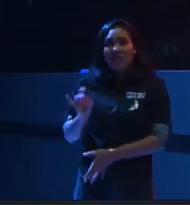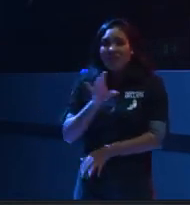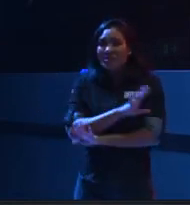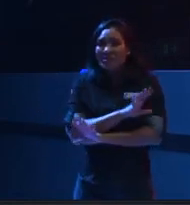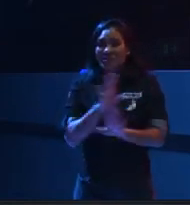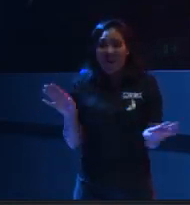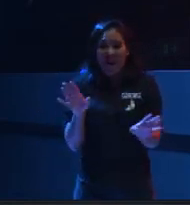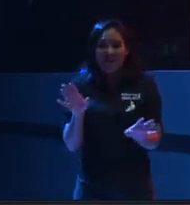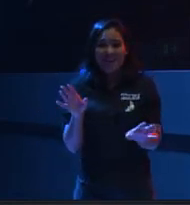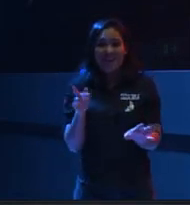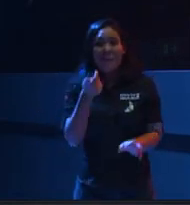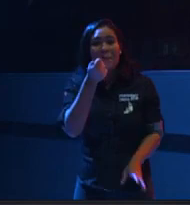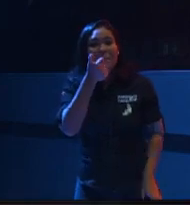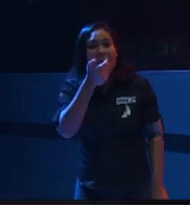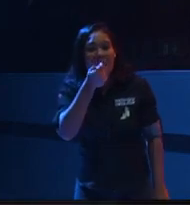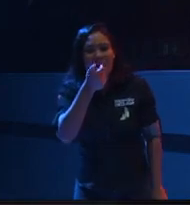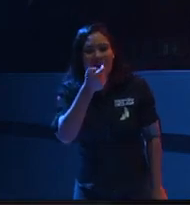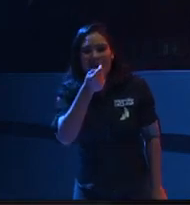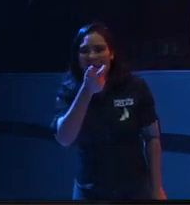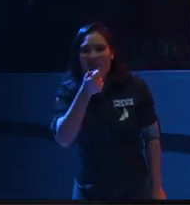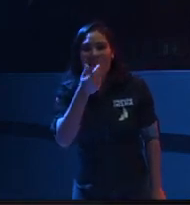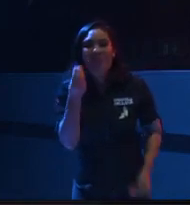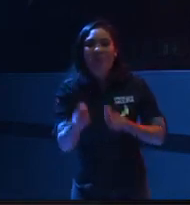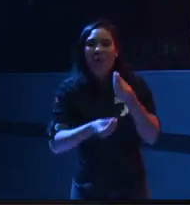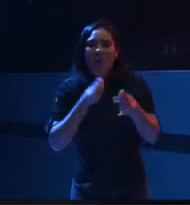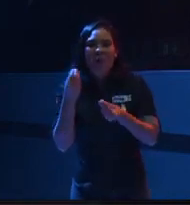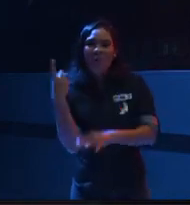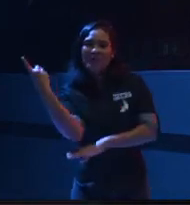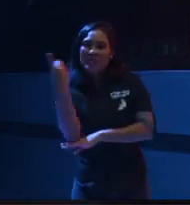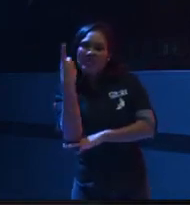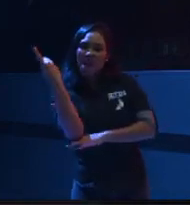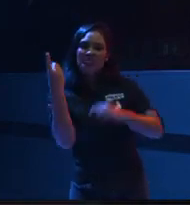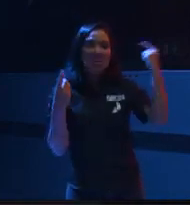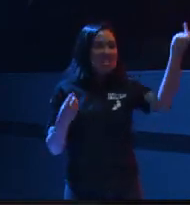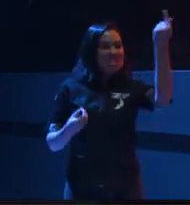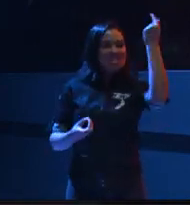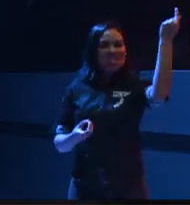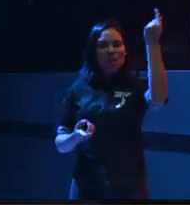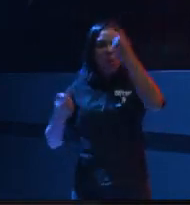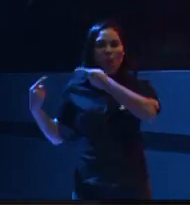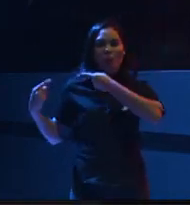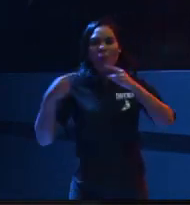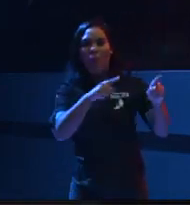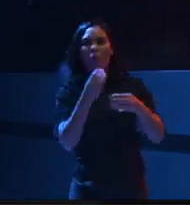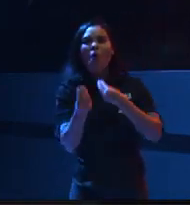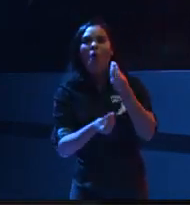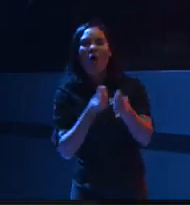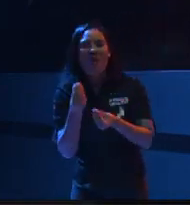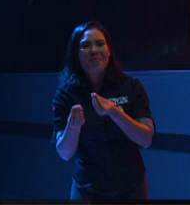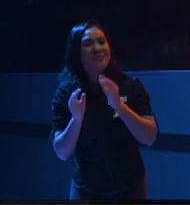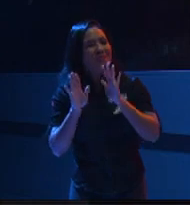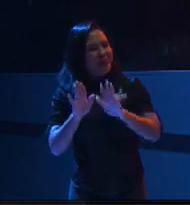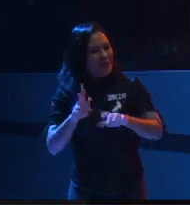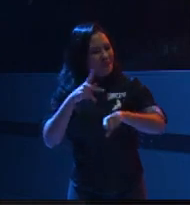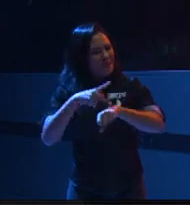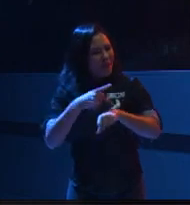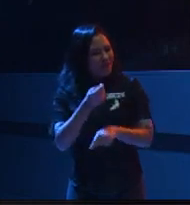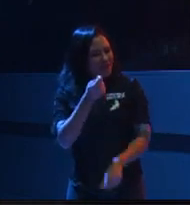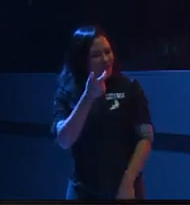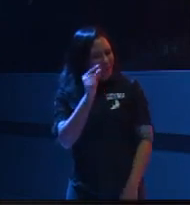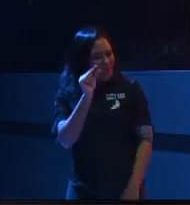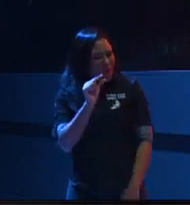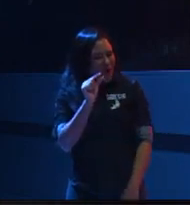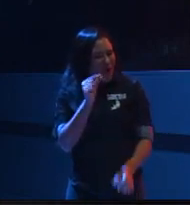ele tinha era muito pouco para vencer um gigante mais uma pedrinha pequena na mão do senhor é